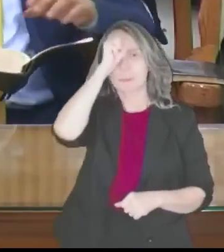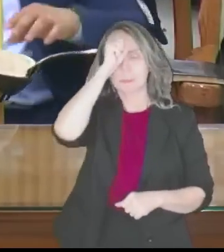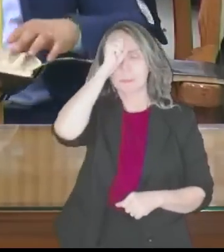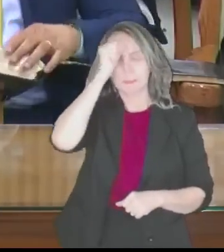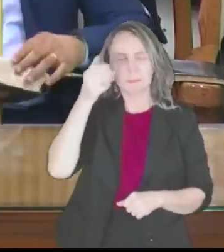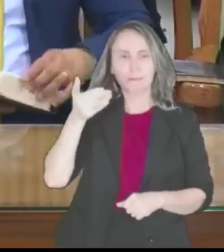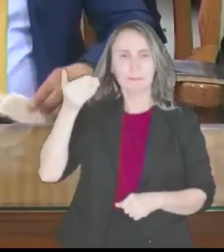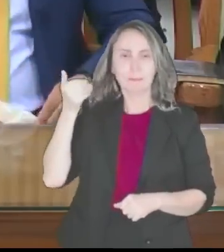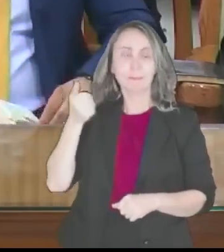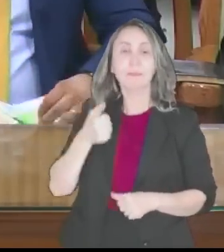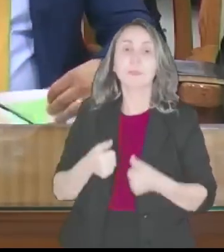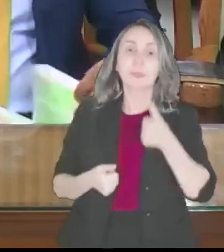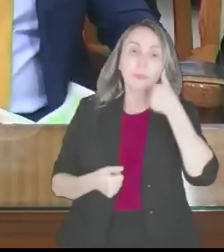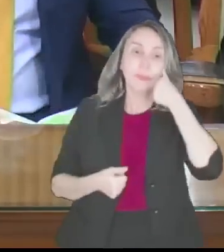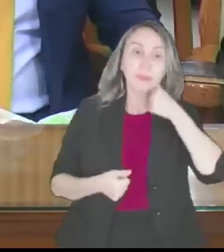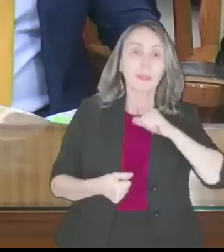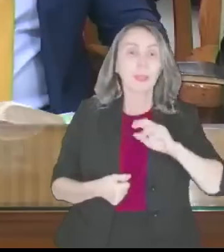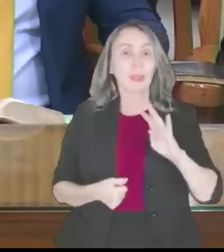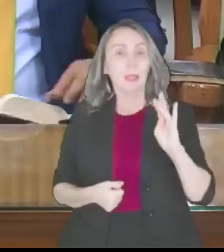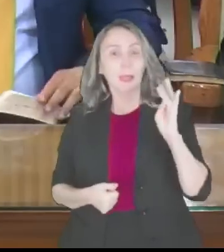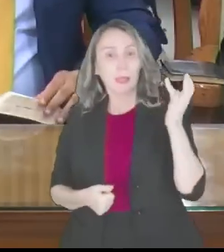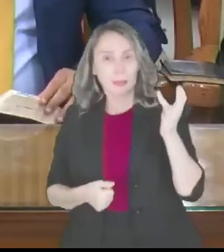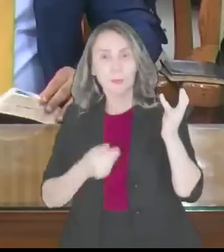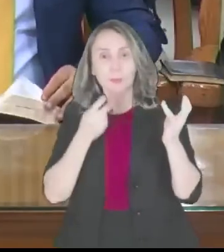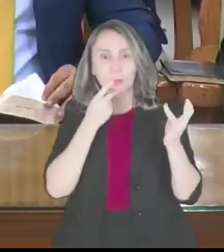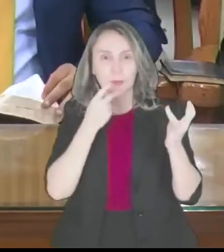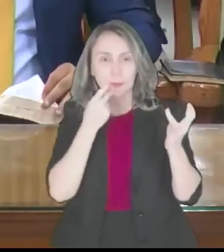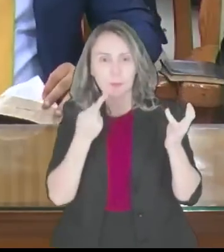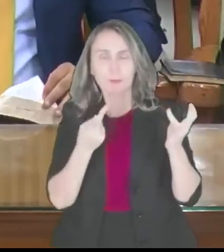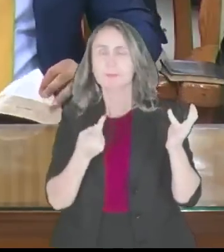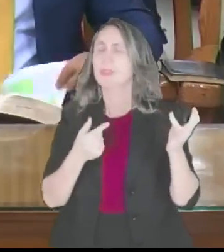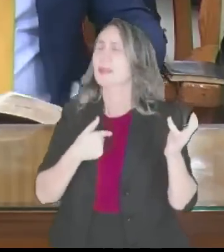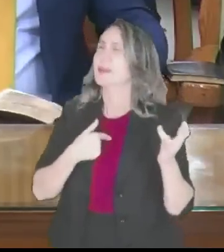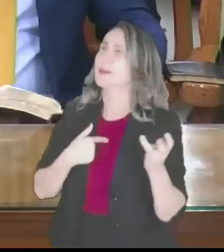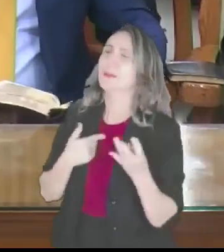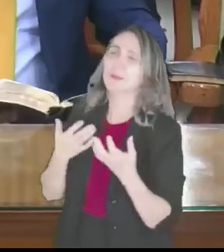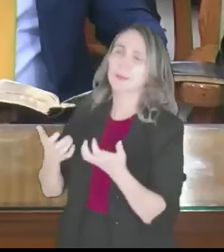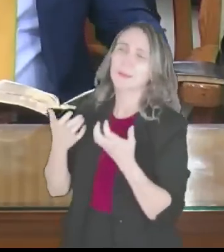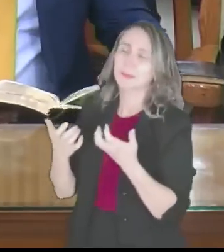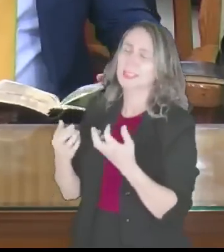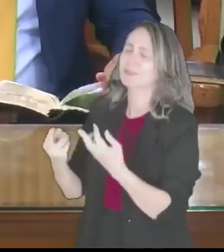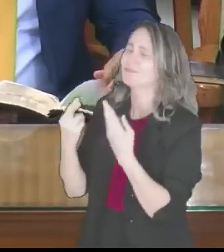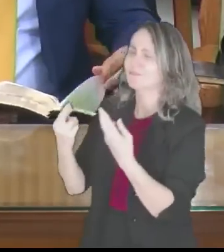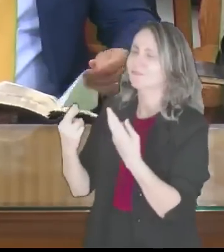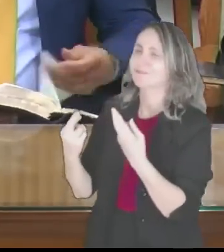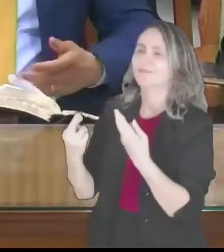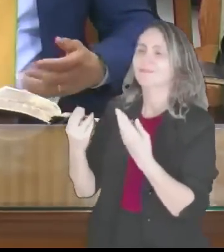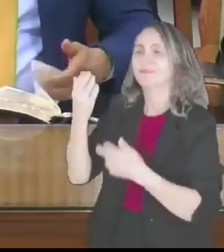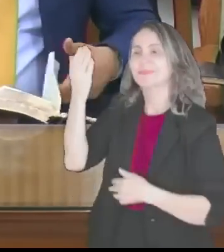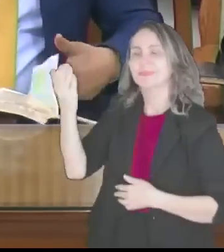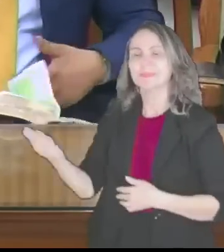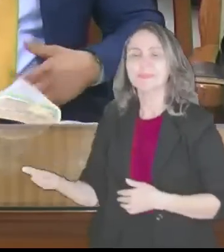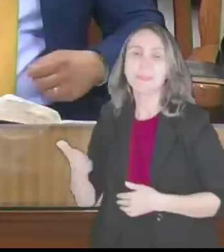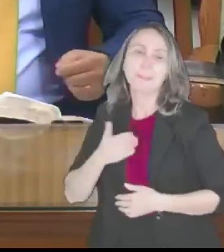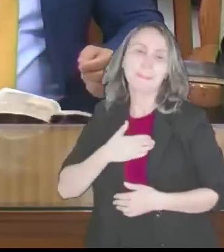quando a noiva fala: ah, quem me dera que foras, o que, meus amados irmãos? Meu